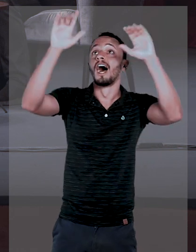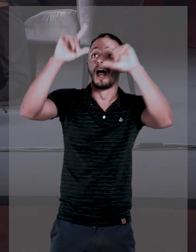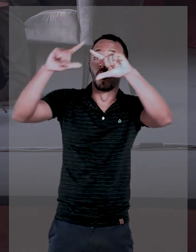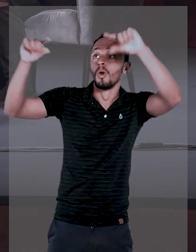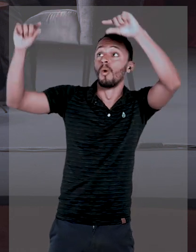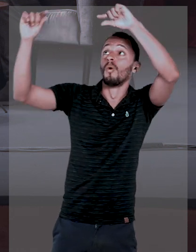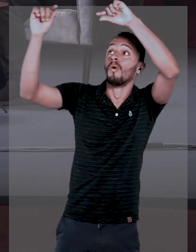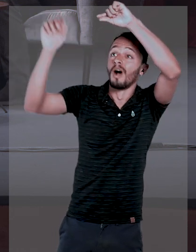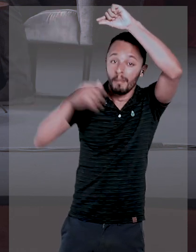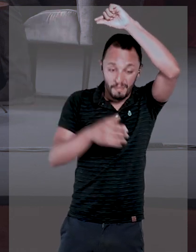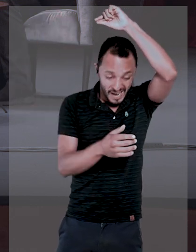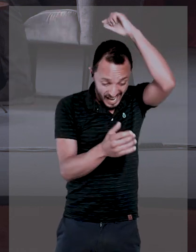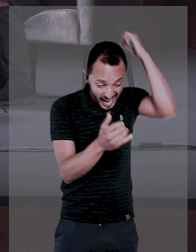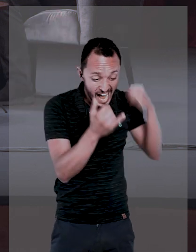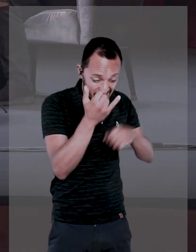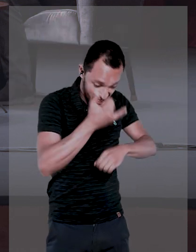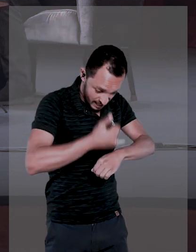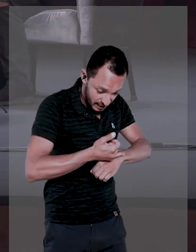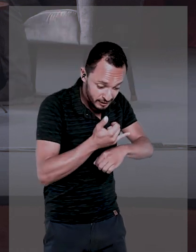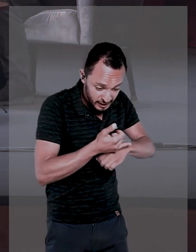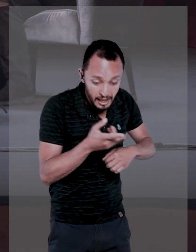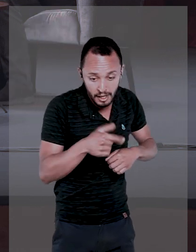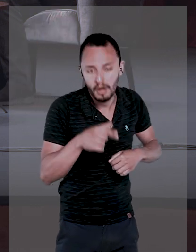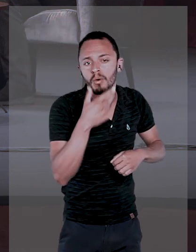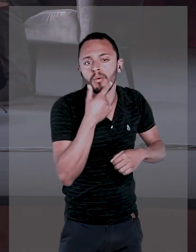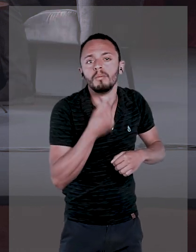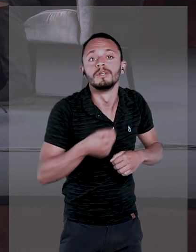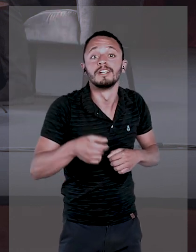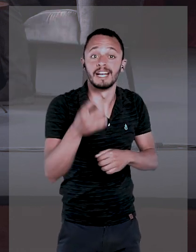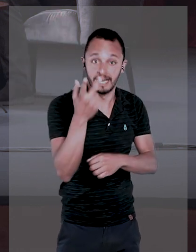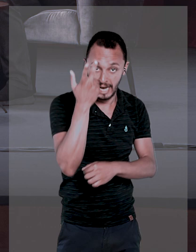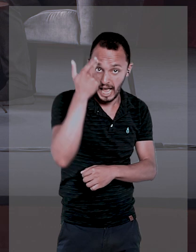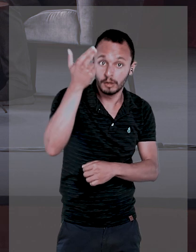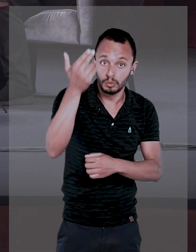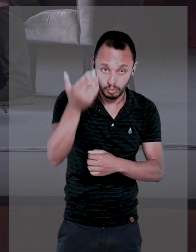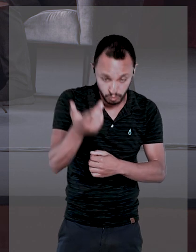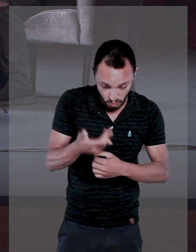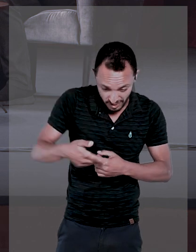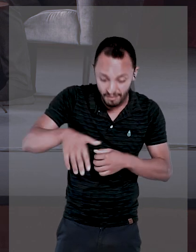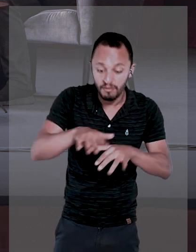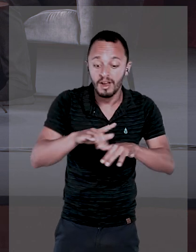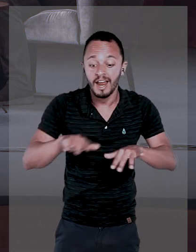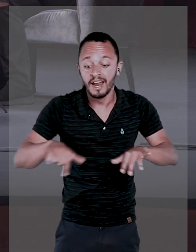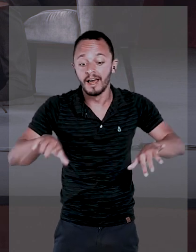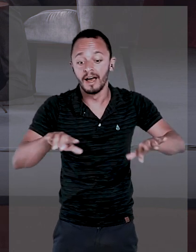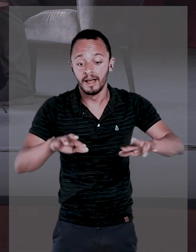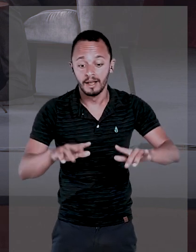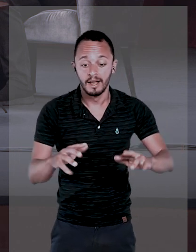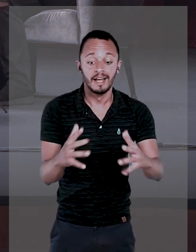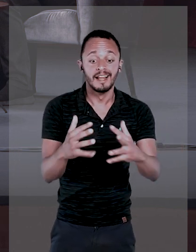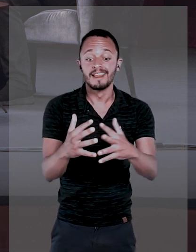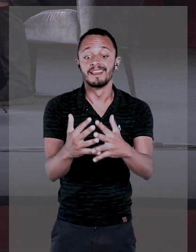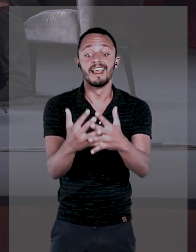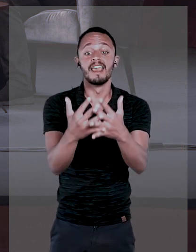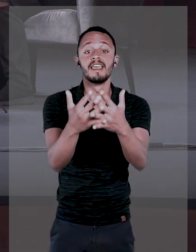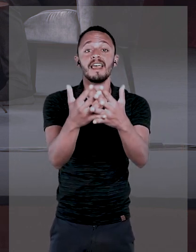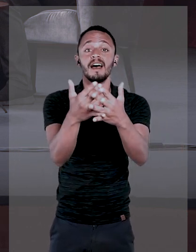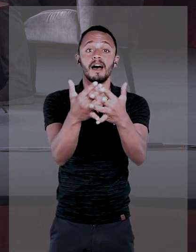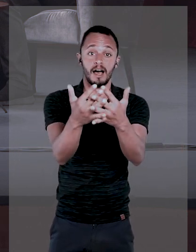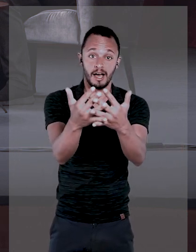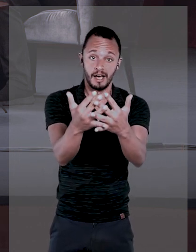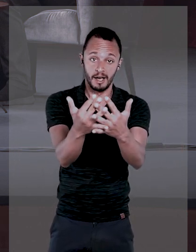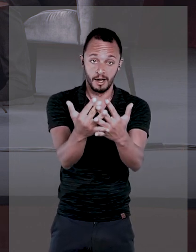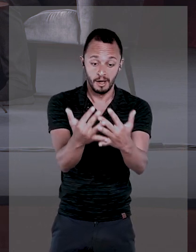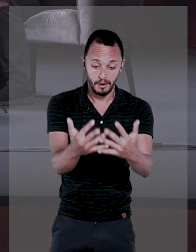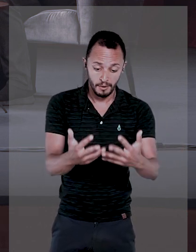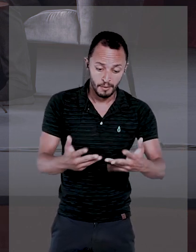No morro pinta a lua, prata brilha a teia. Tizil pula no mato, frango pula na